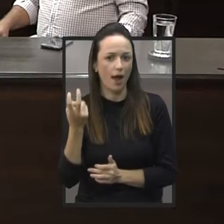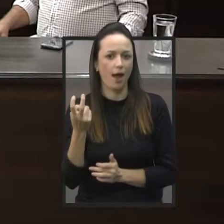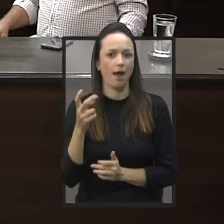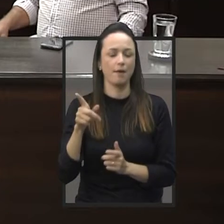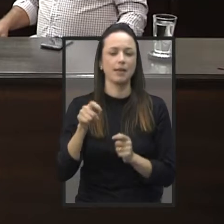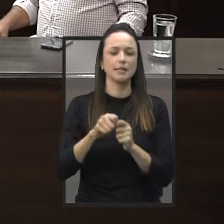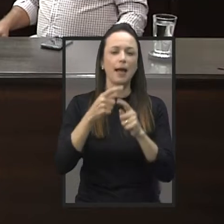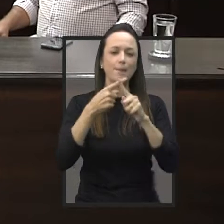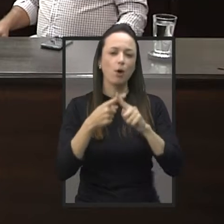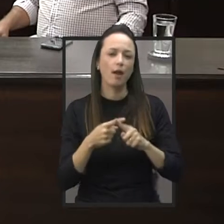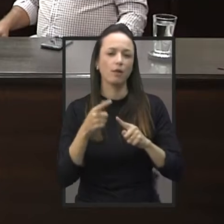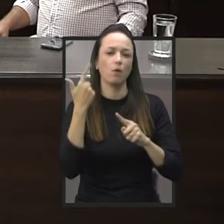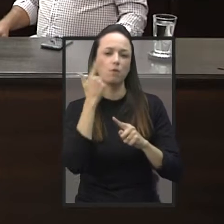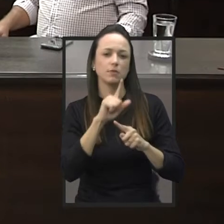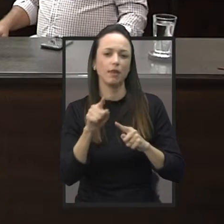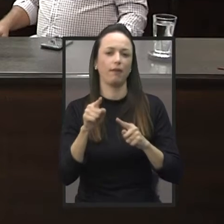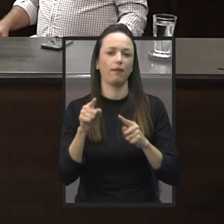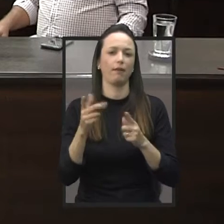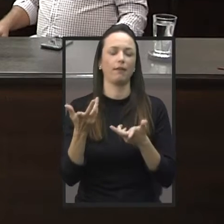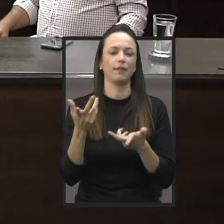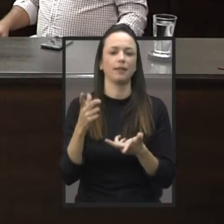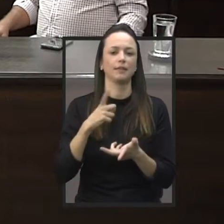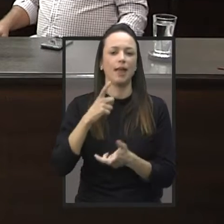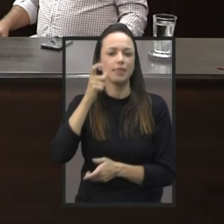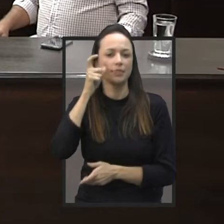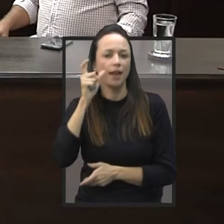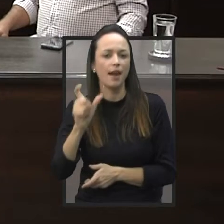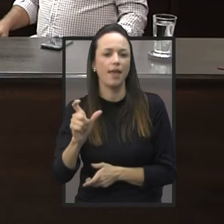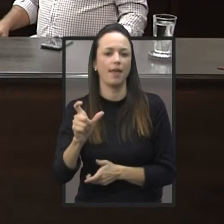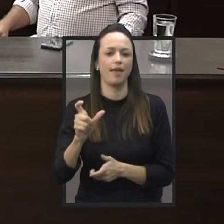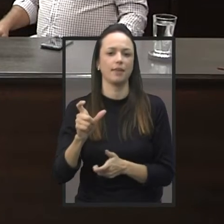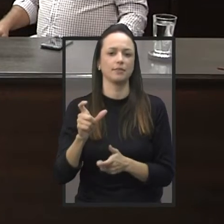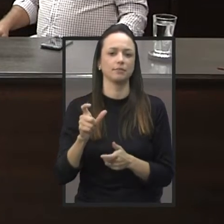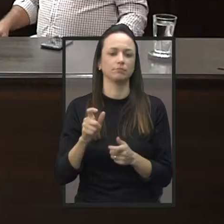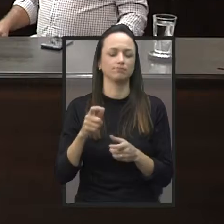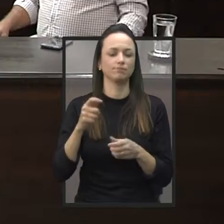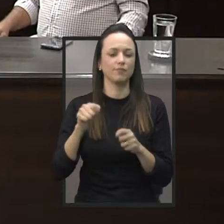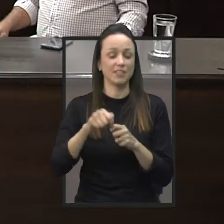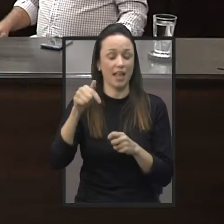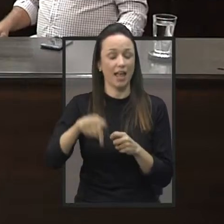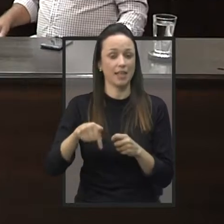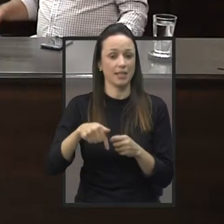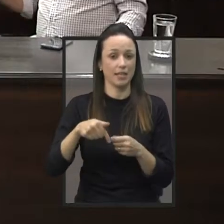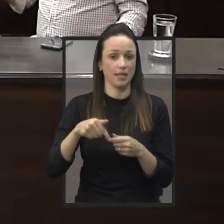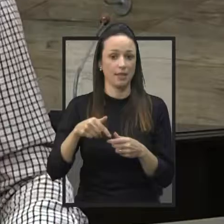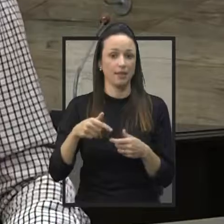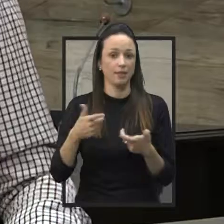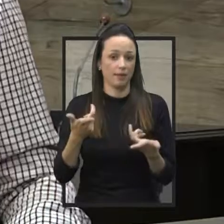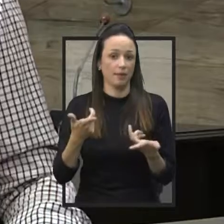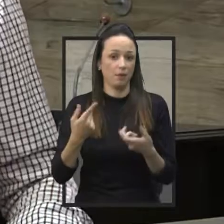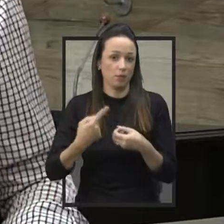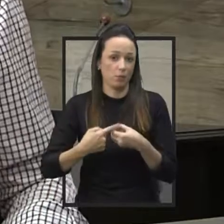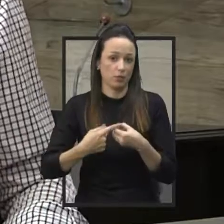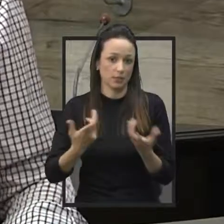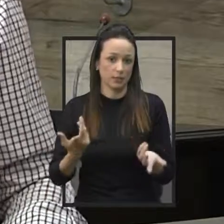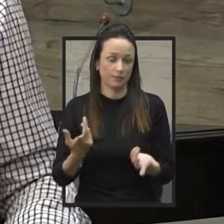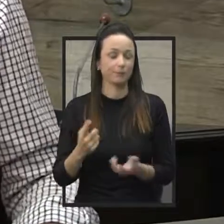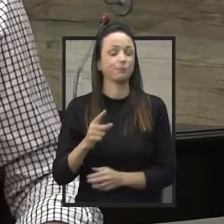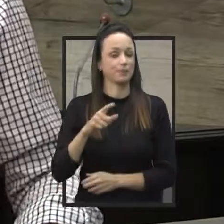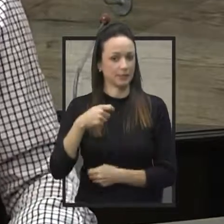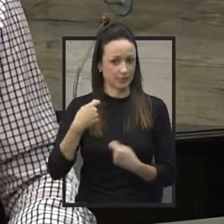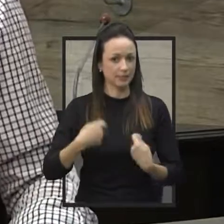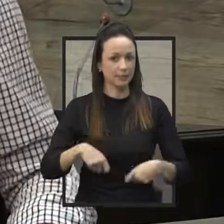realizadas ou para que exista um maior interesse para que essas provas sejam realizadas no município? Existe, é esse o ponto, para